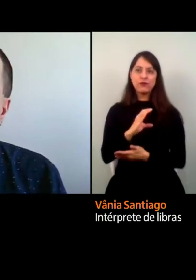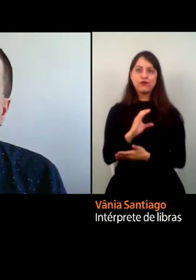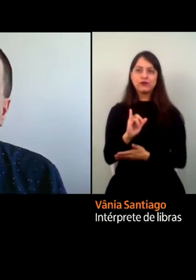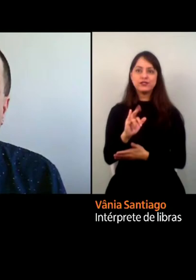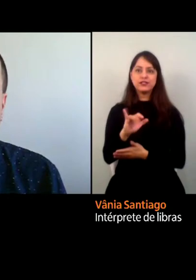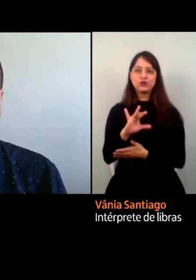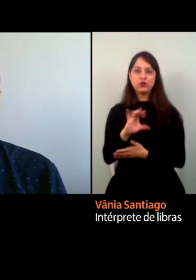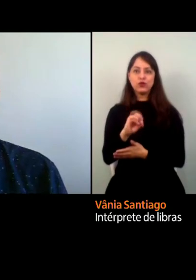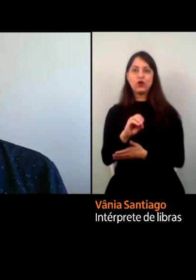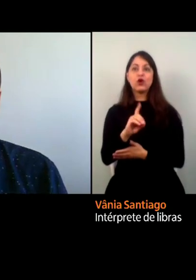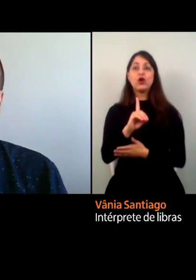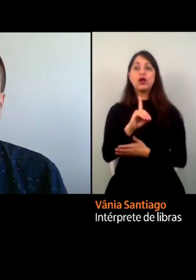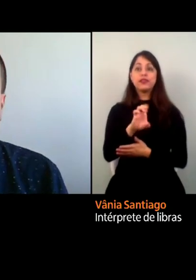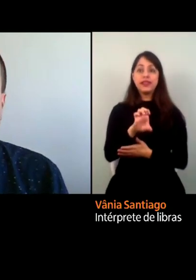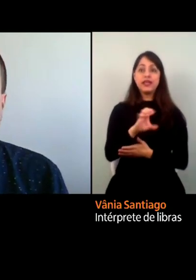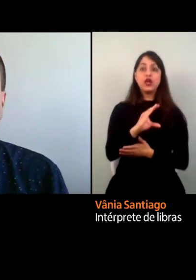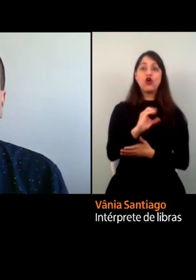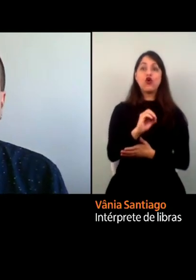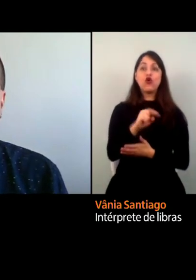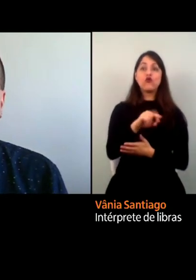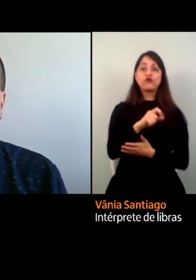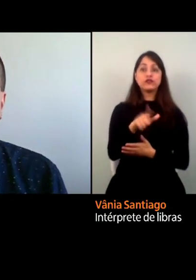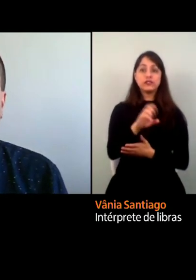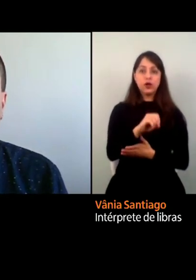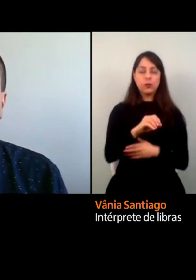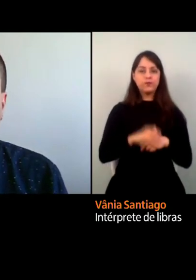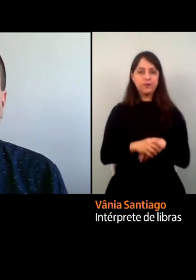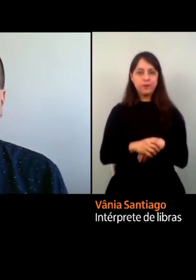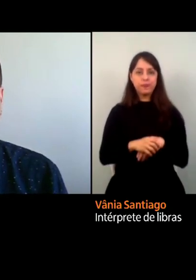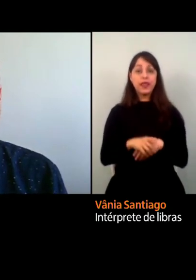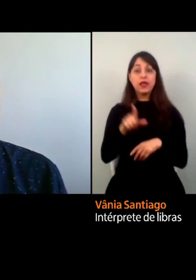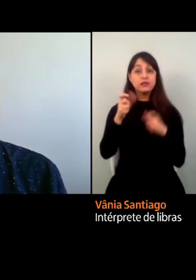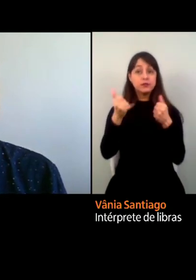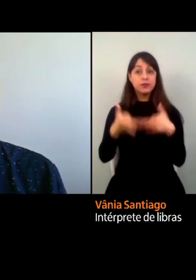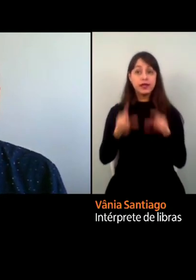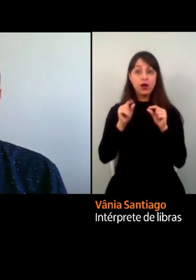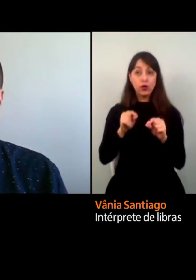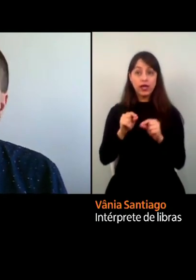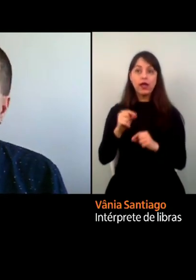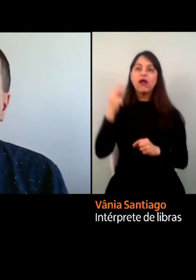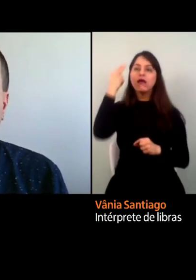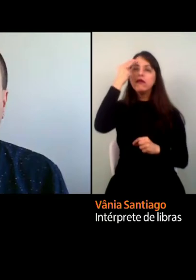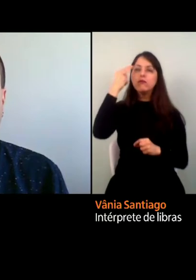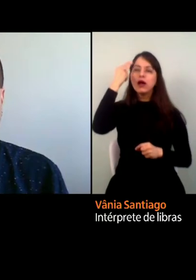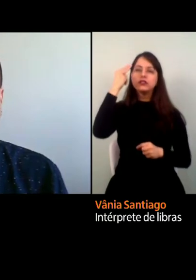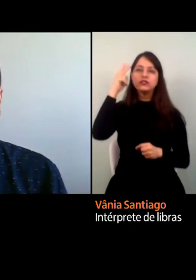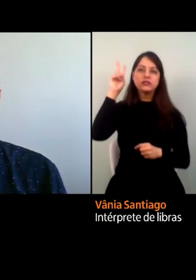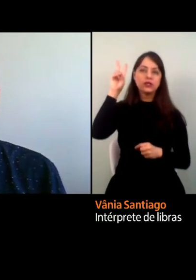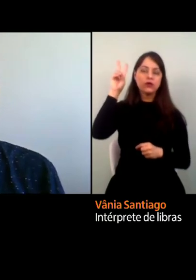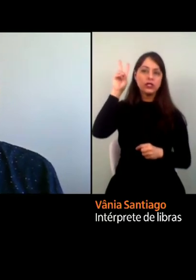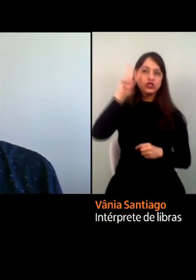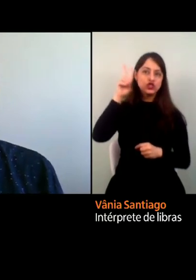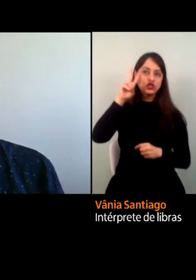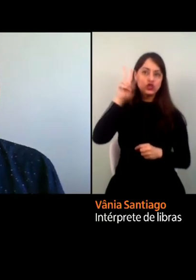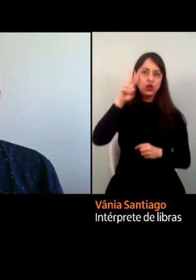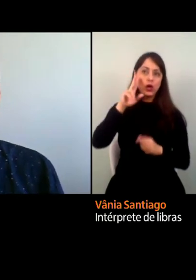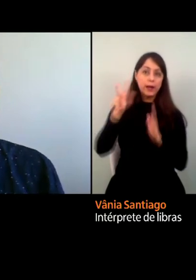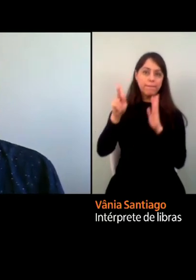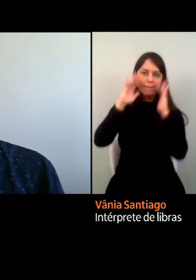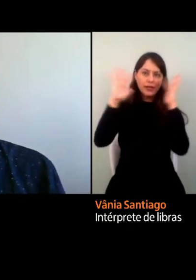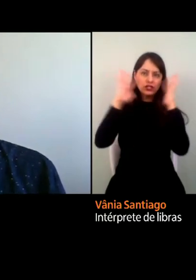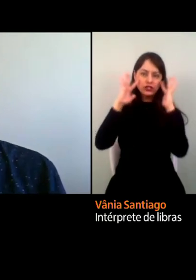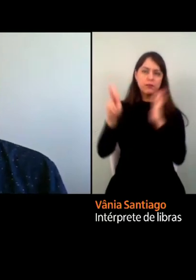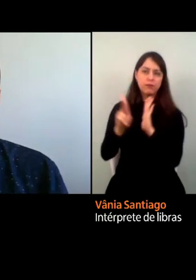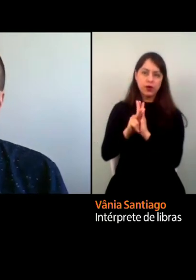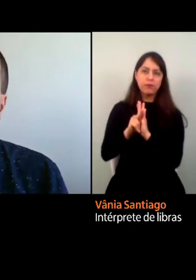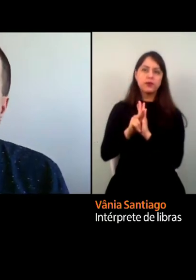chamada Meta-História, a Imaginação Histórica na Europa do Século XIX, de 1973, nem